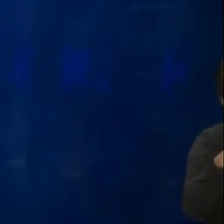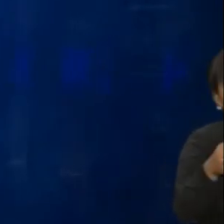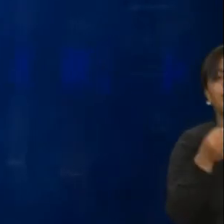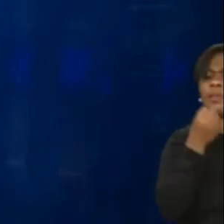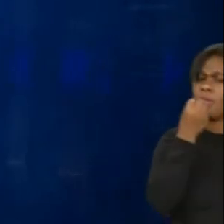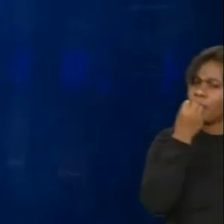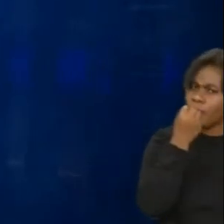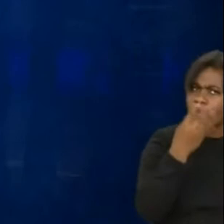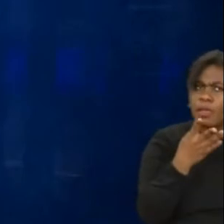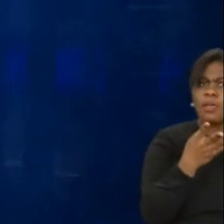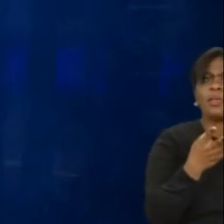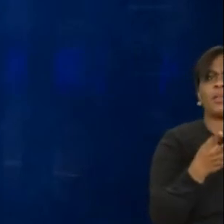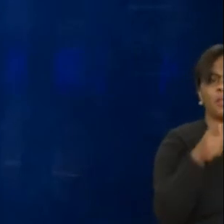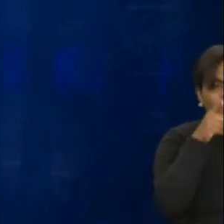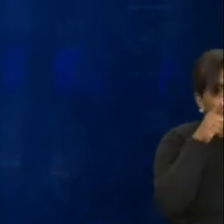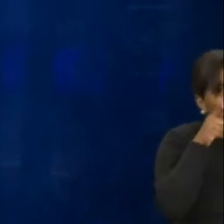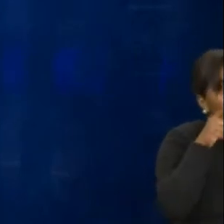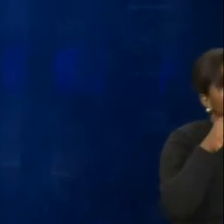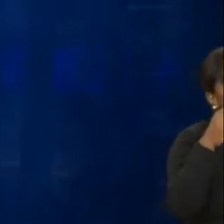do teu lado eu estou.